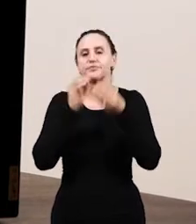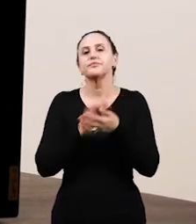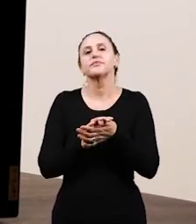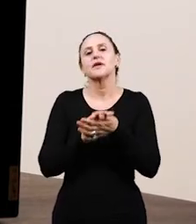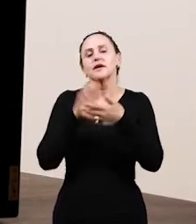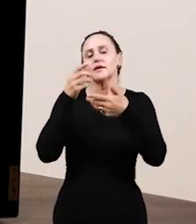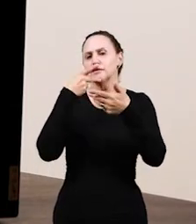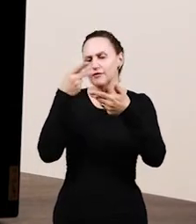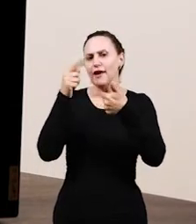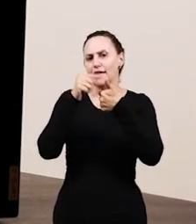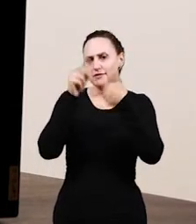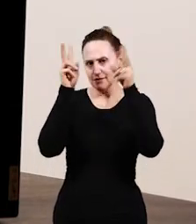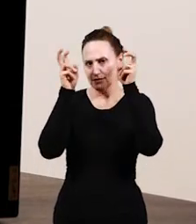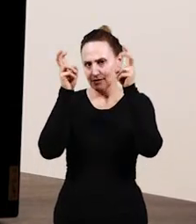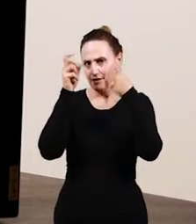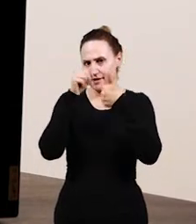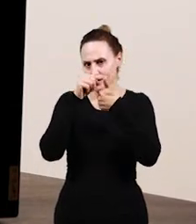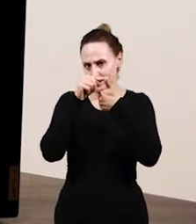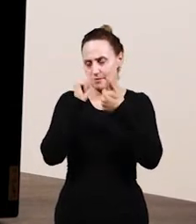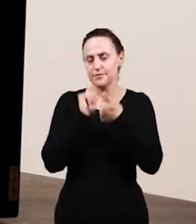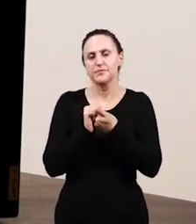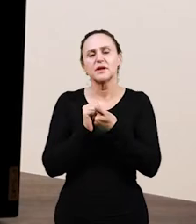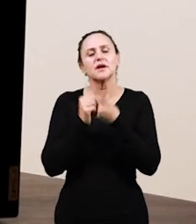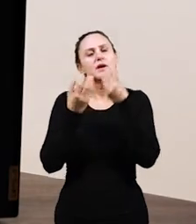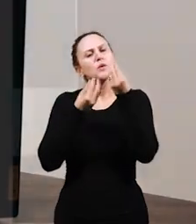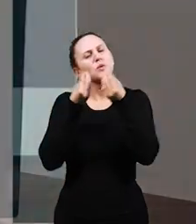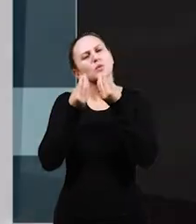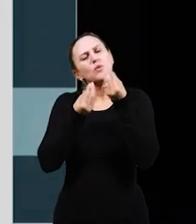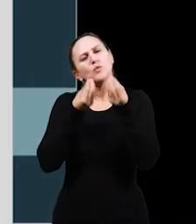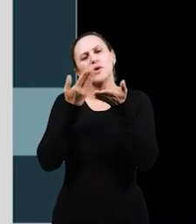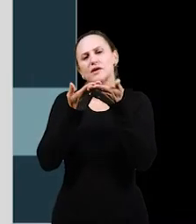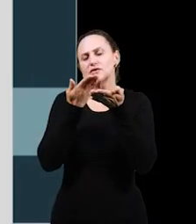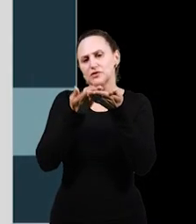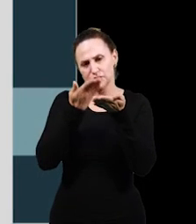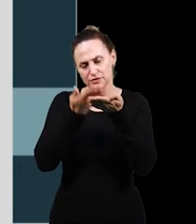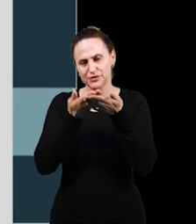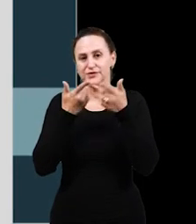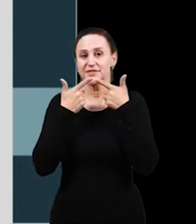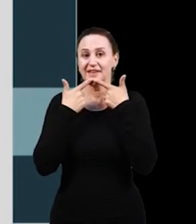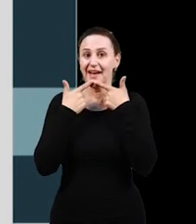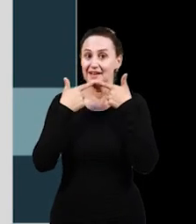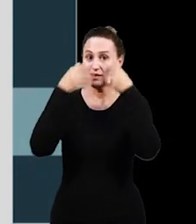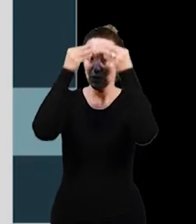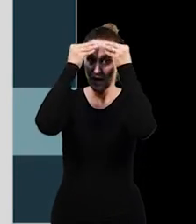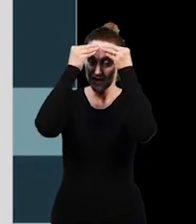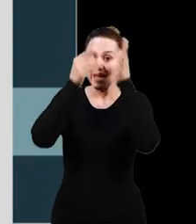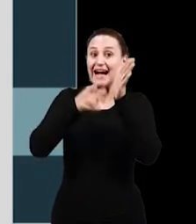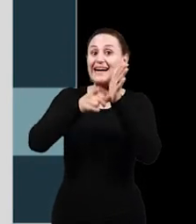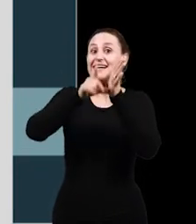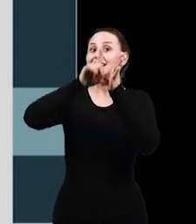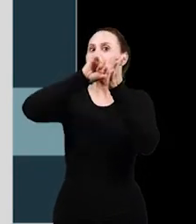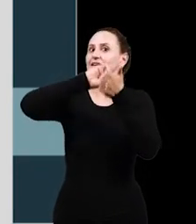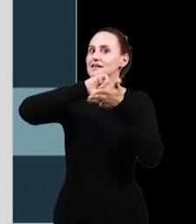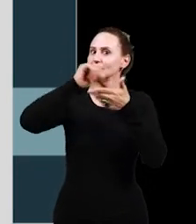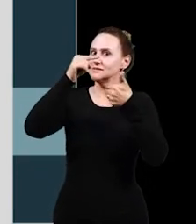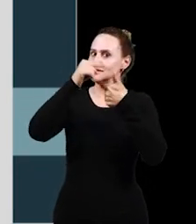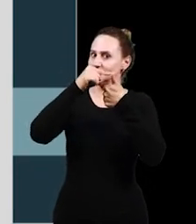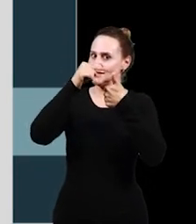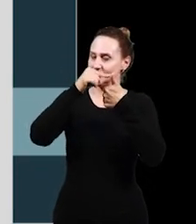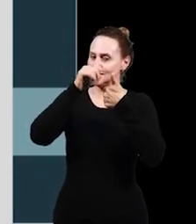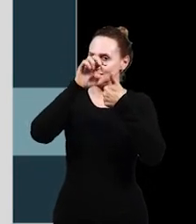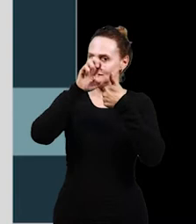estruturalismo eu trago aqui uma retomada sobre como eram feitos os estudos sobre a linguagem antes do estruturalismo